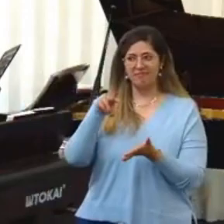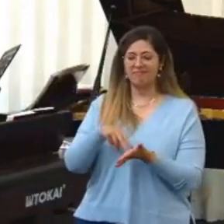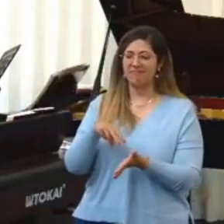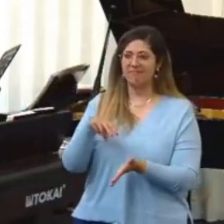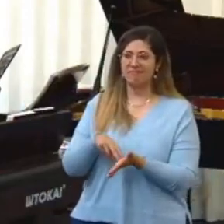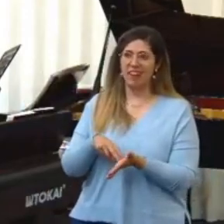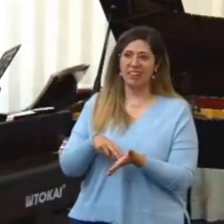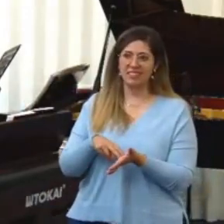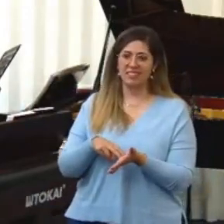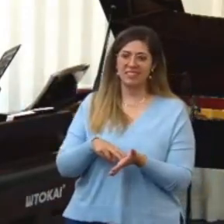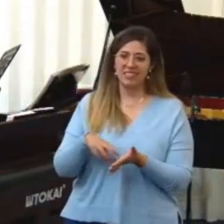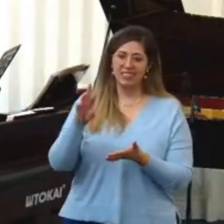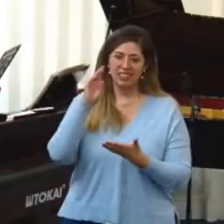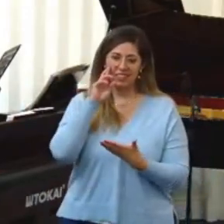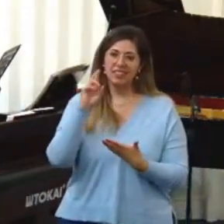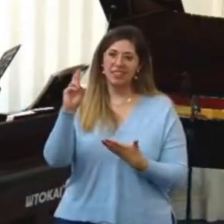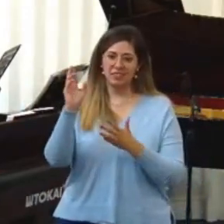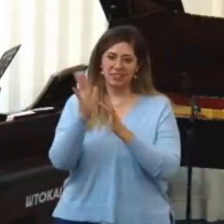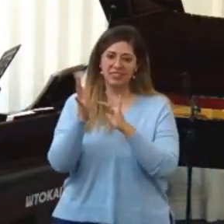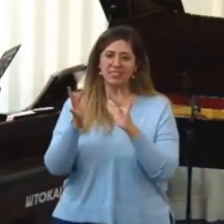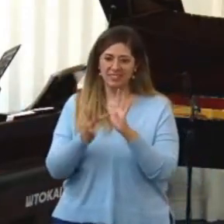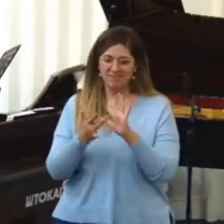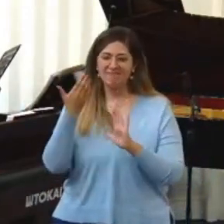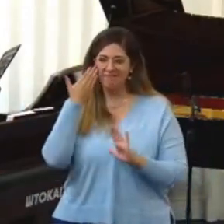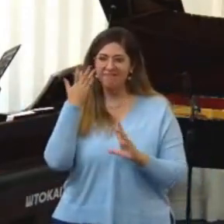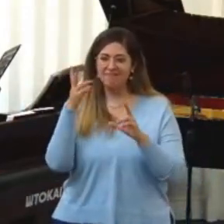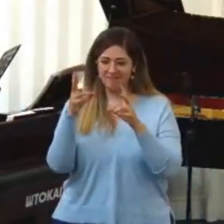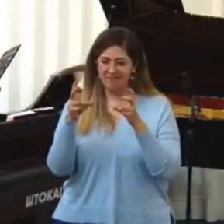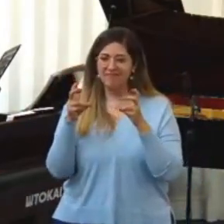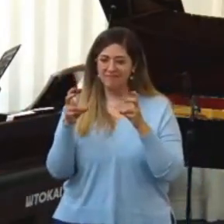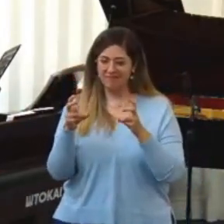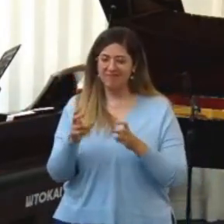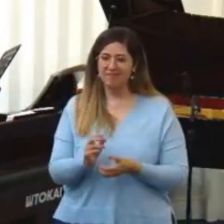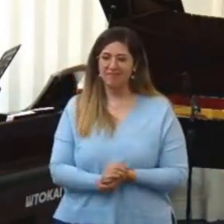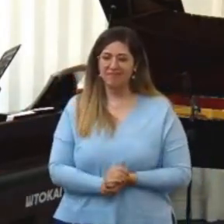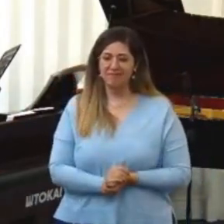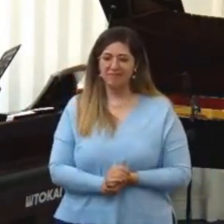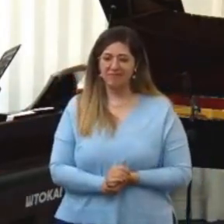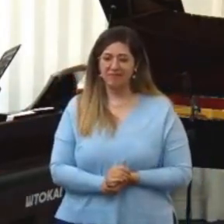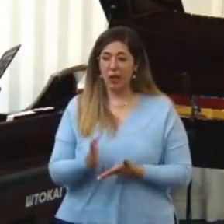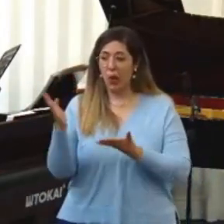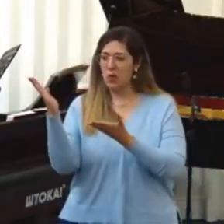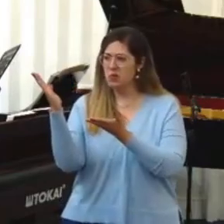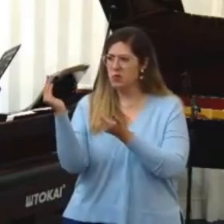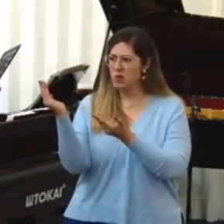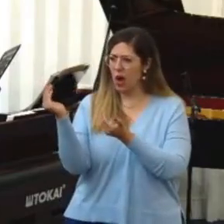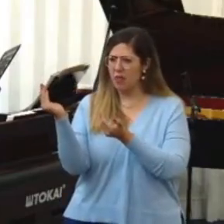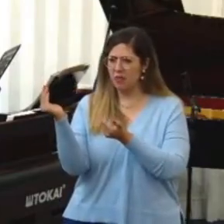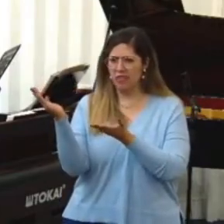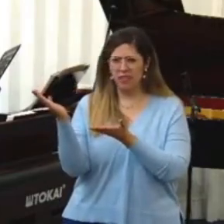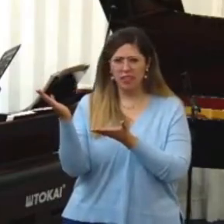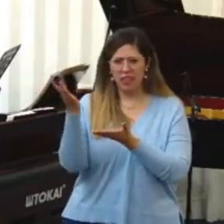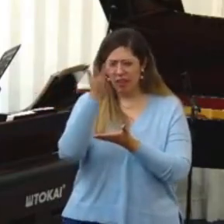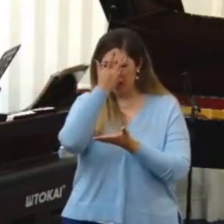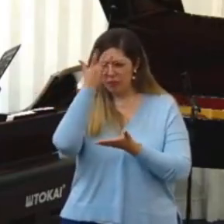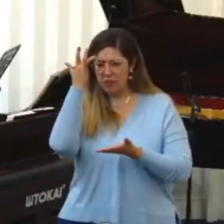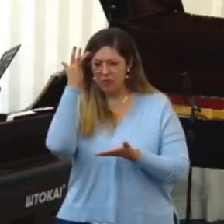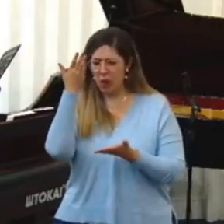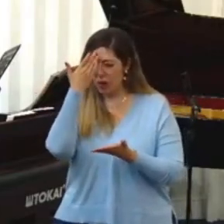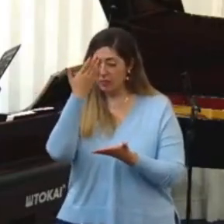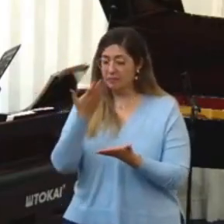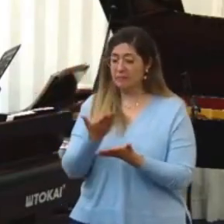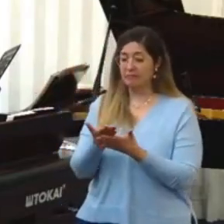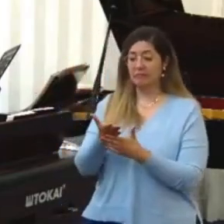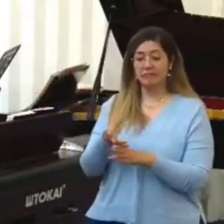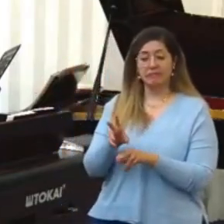adolescentes. Você percebe? Eles não serão os jovens em que as pessoas não vão confiar, em que as pessoas vão dizer, espera um